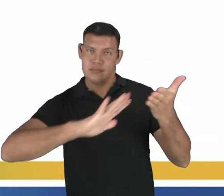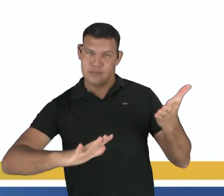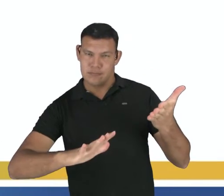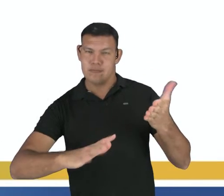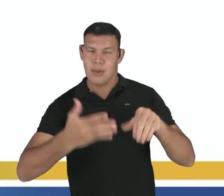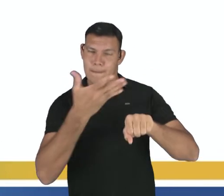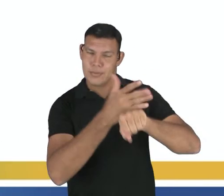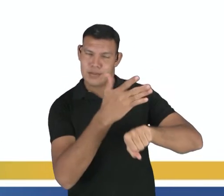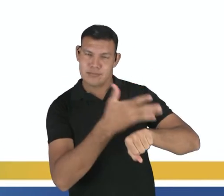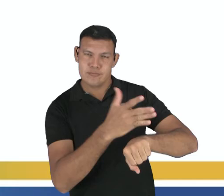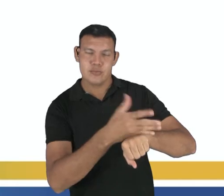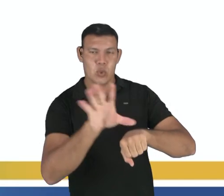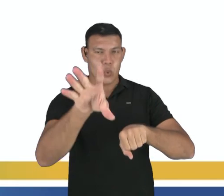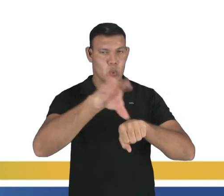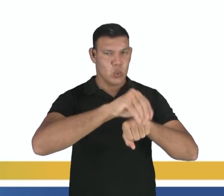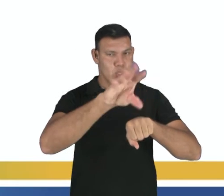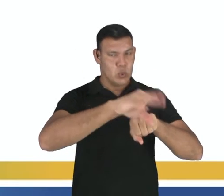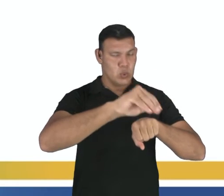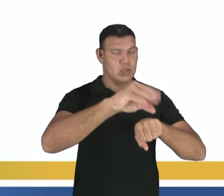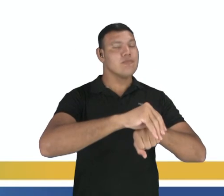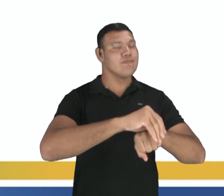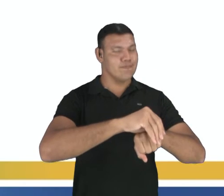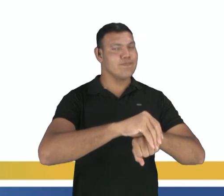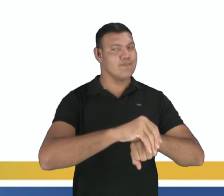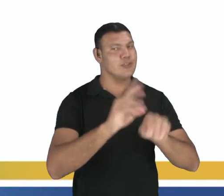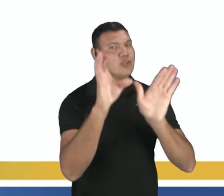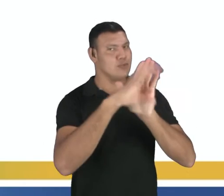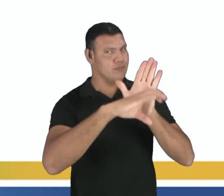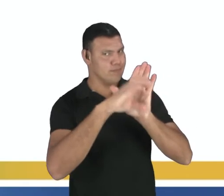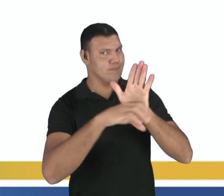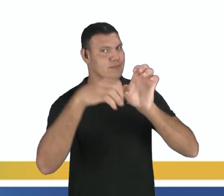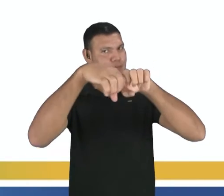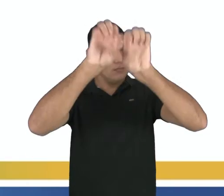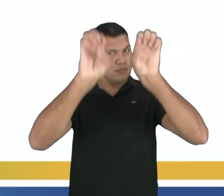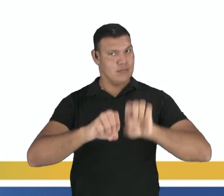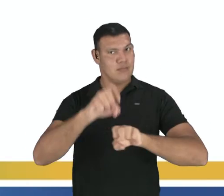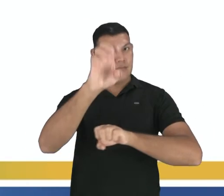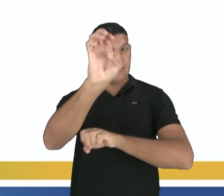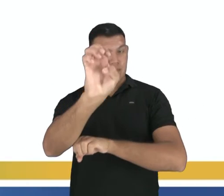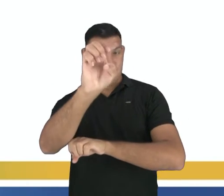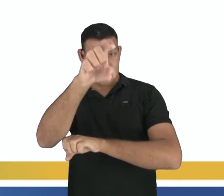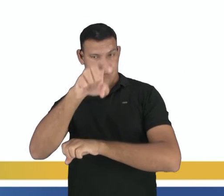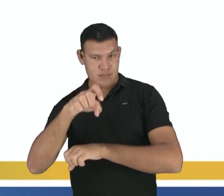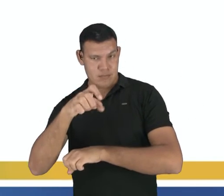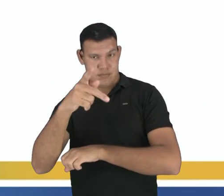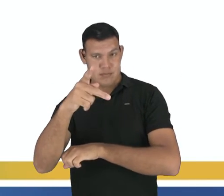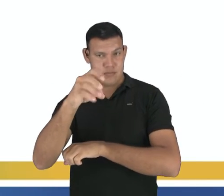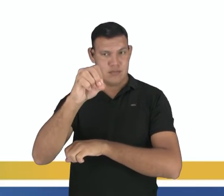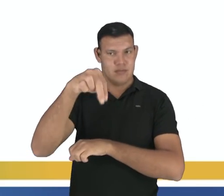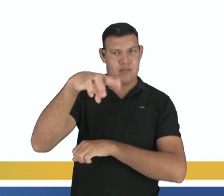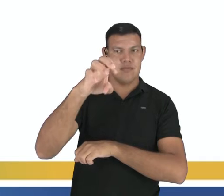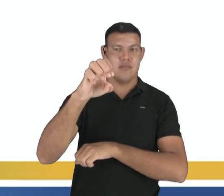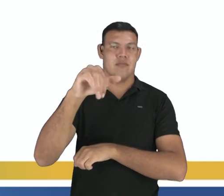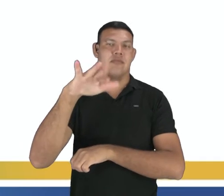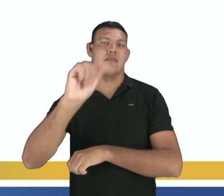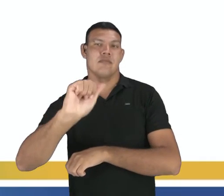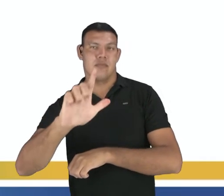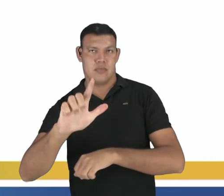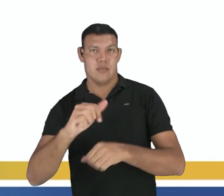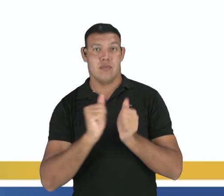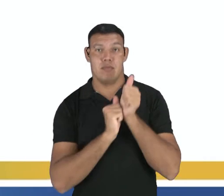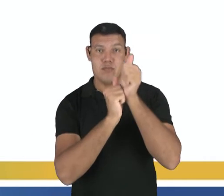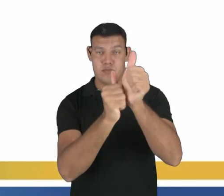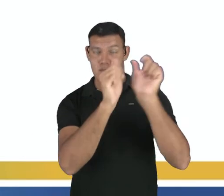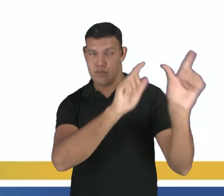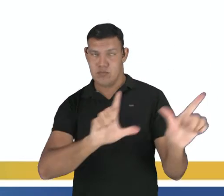exercitando para praticar um pouco acerca dessa definição de equação exponencial estudada até aqui. Então acompanhe comigo